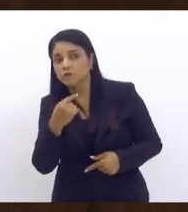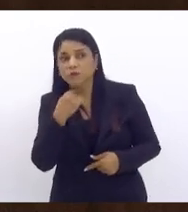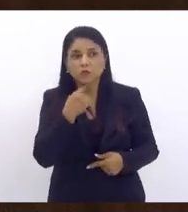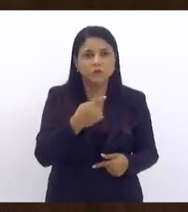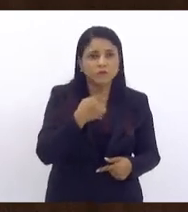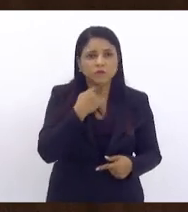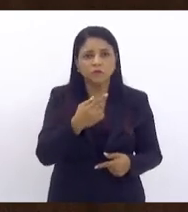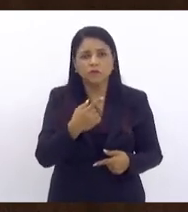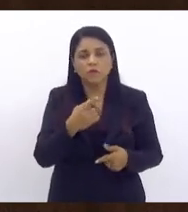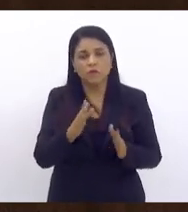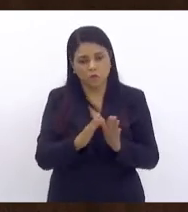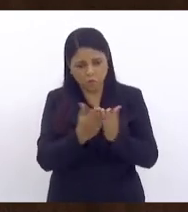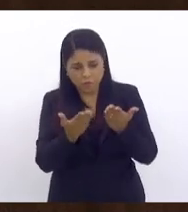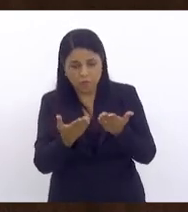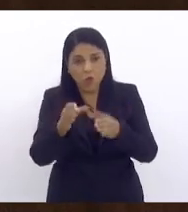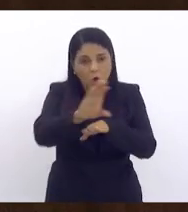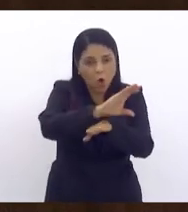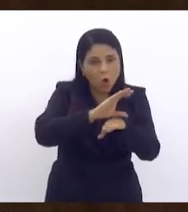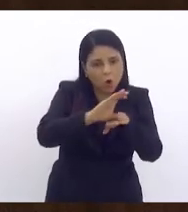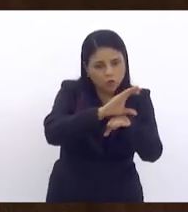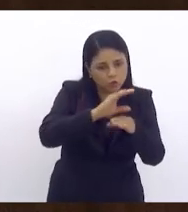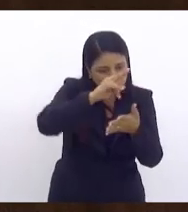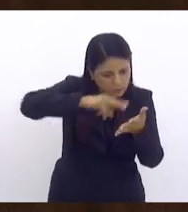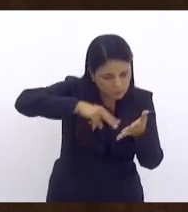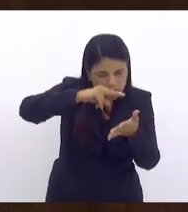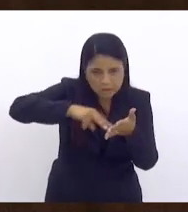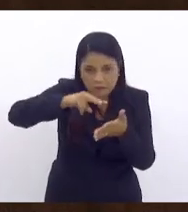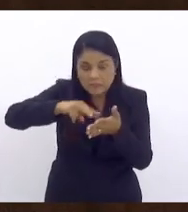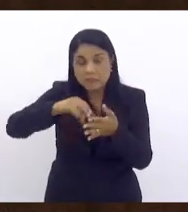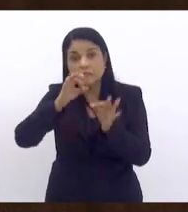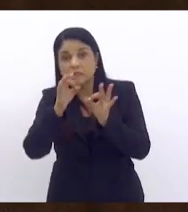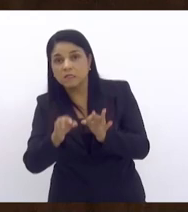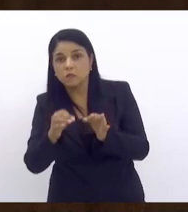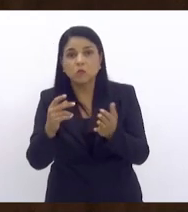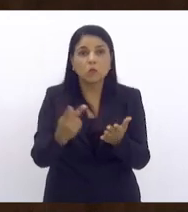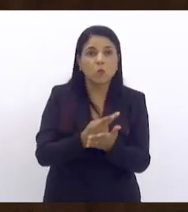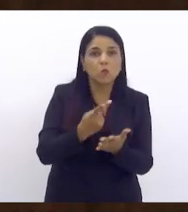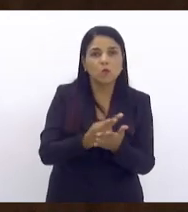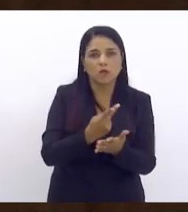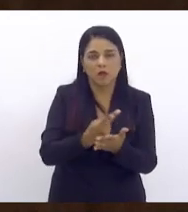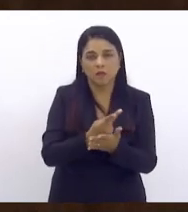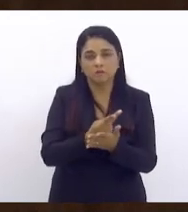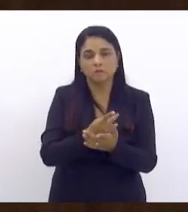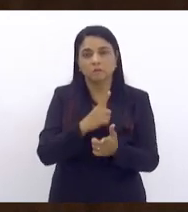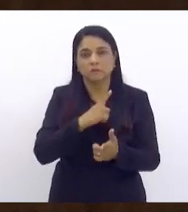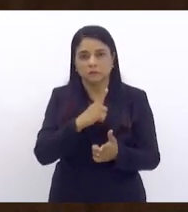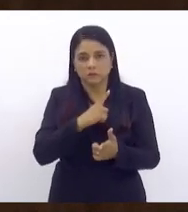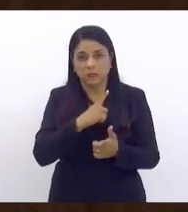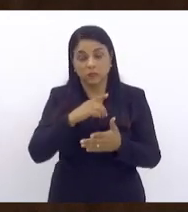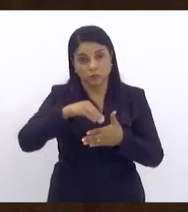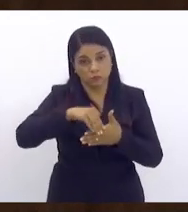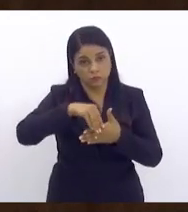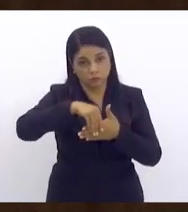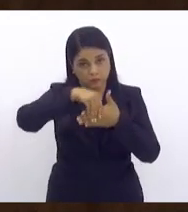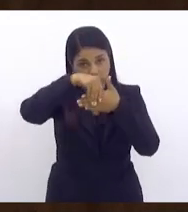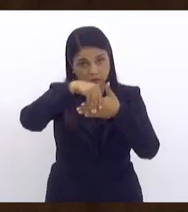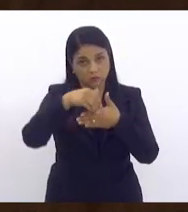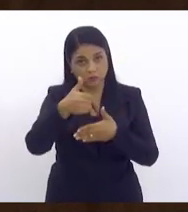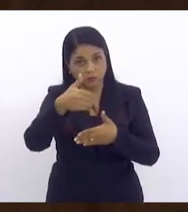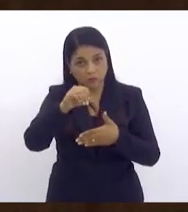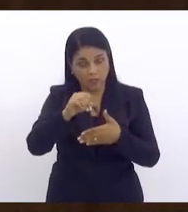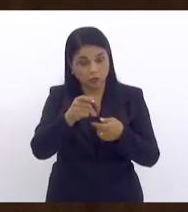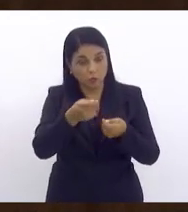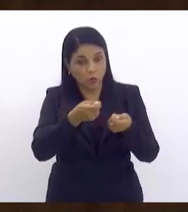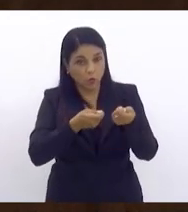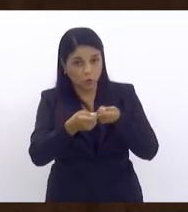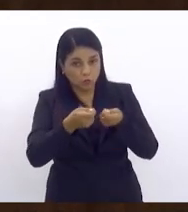fui recorrer à Constituição para saber se isso estava certo ou errado, e tem, vou repetir, no inciso 10, fiscalizar e controlar os